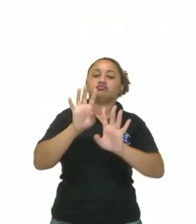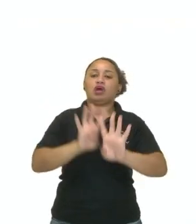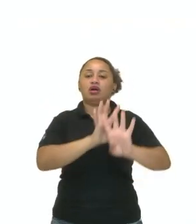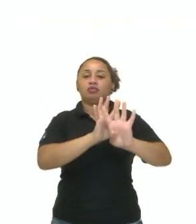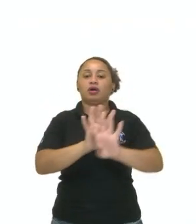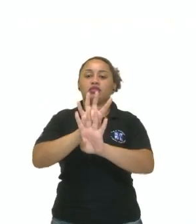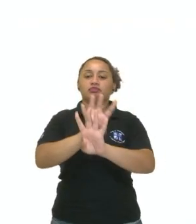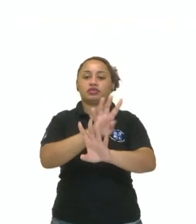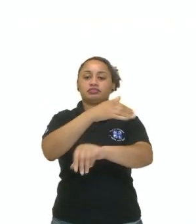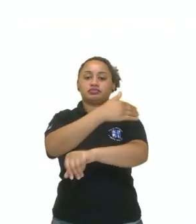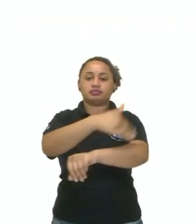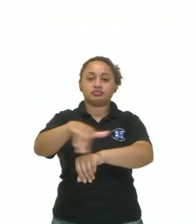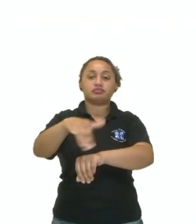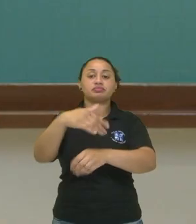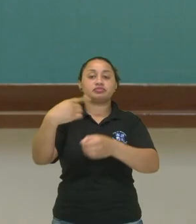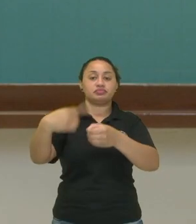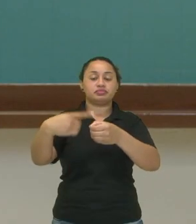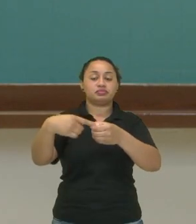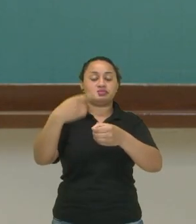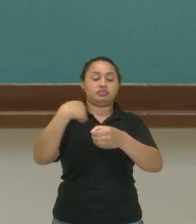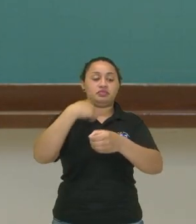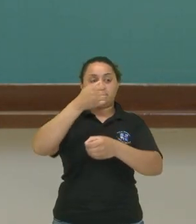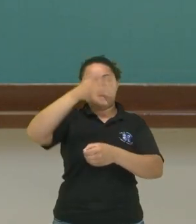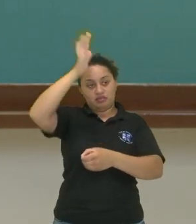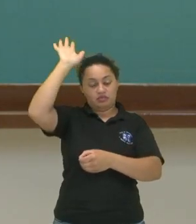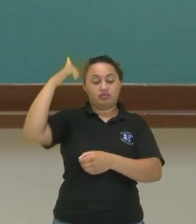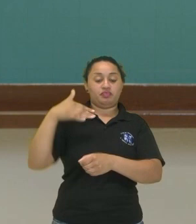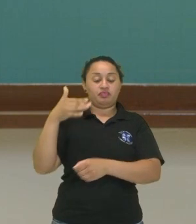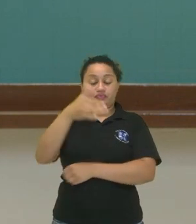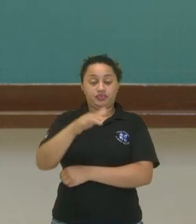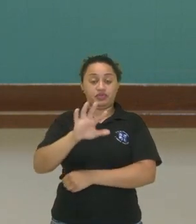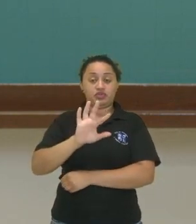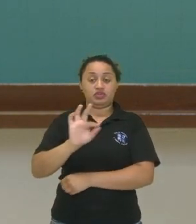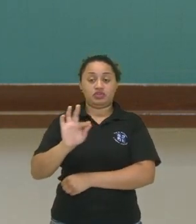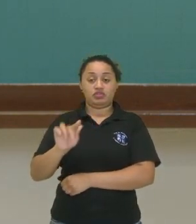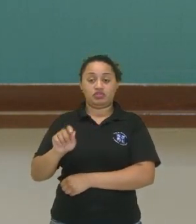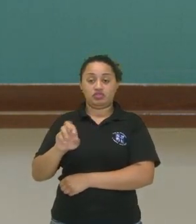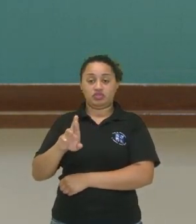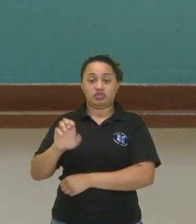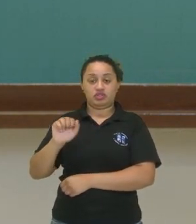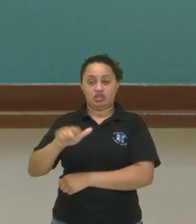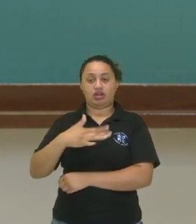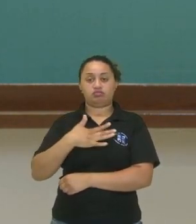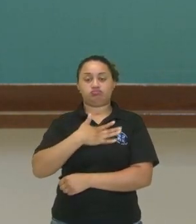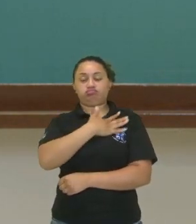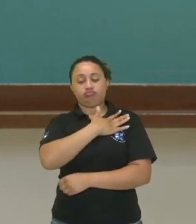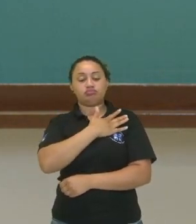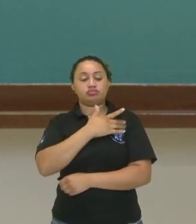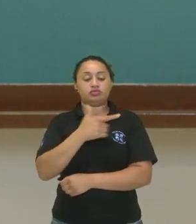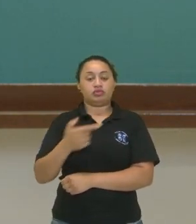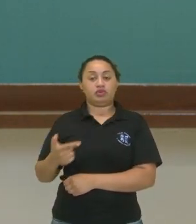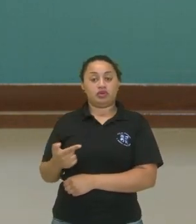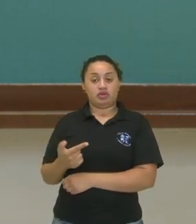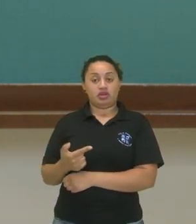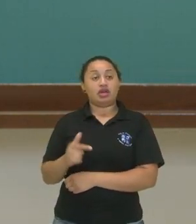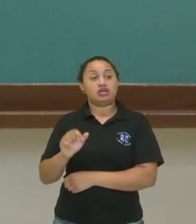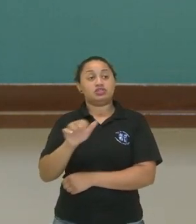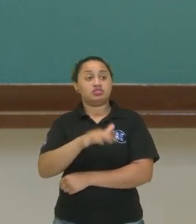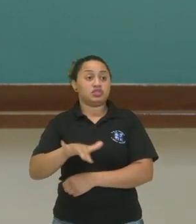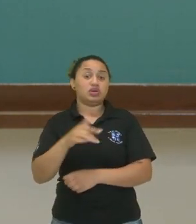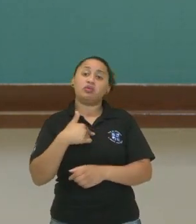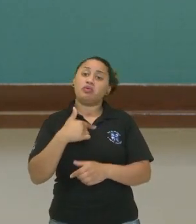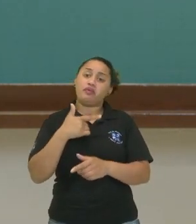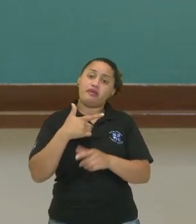Roma. Gente, entrar em Roma um general armado era só em situações de guerras mesmo, de